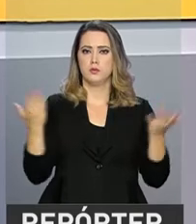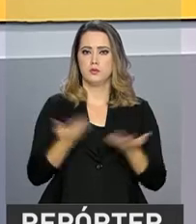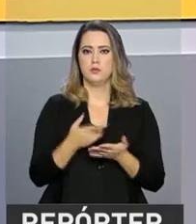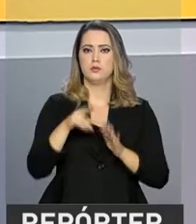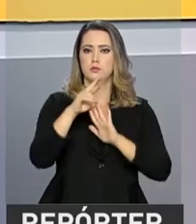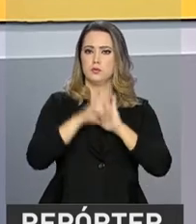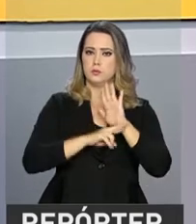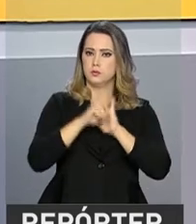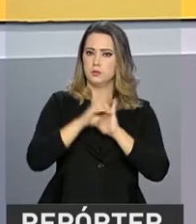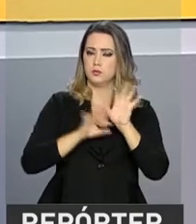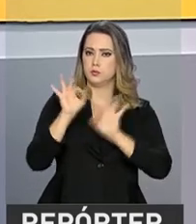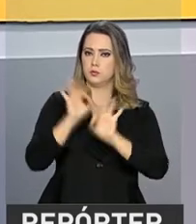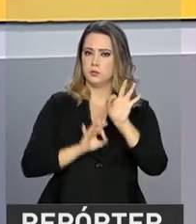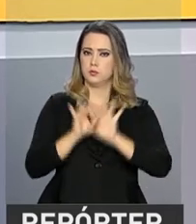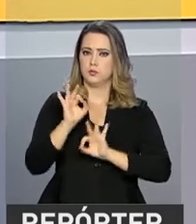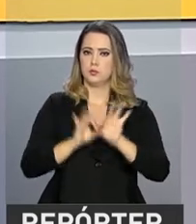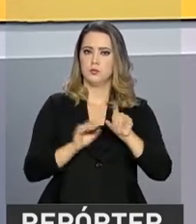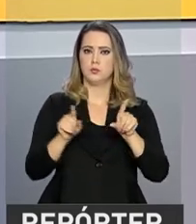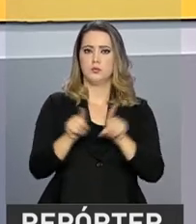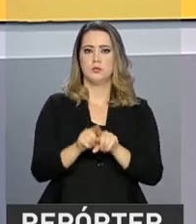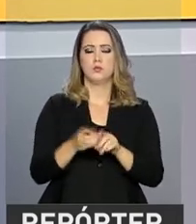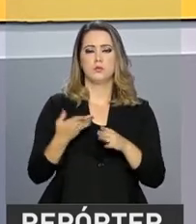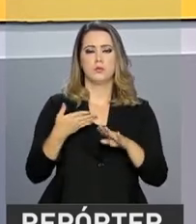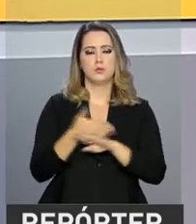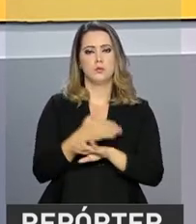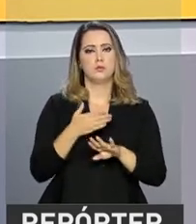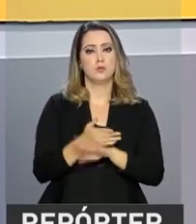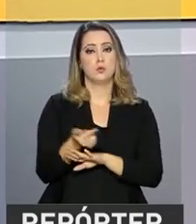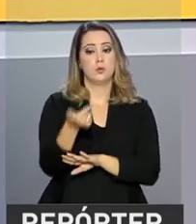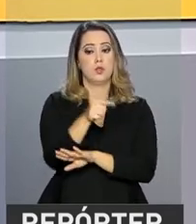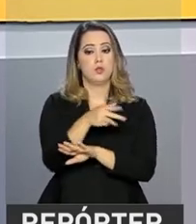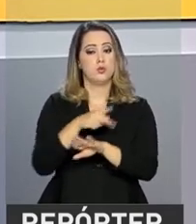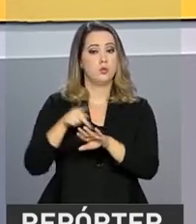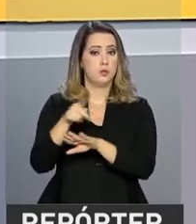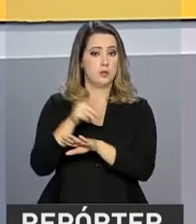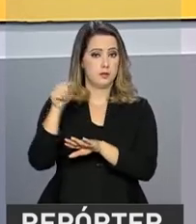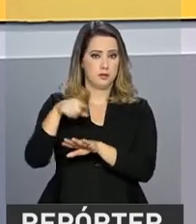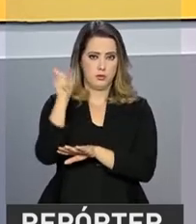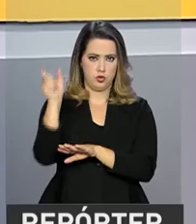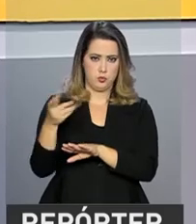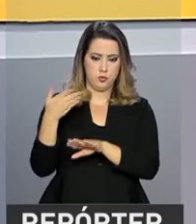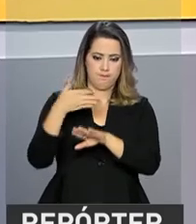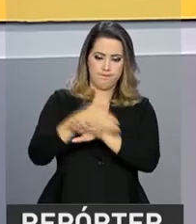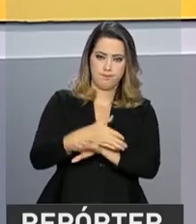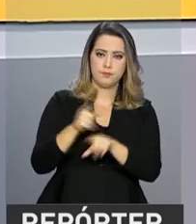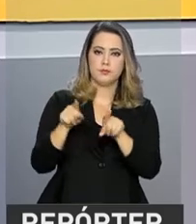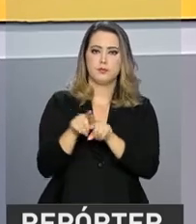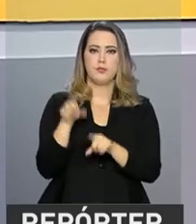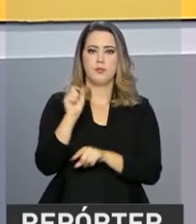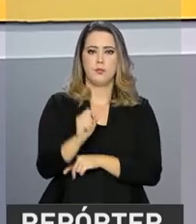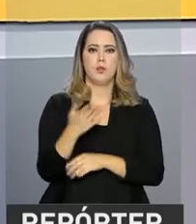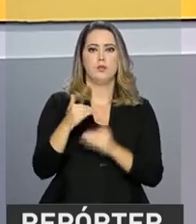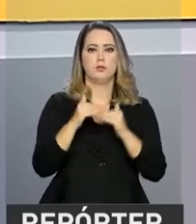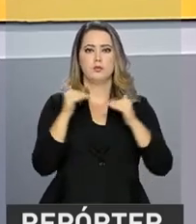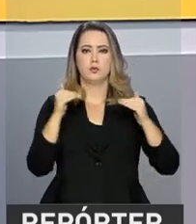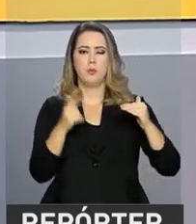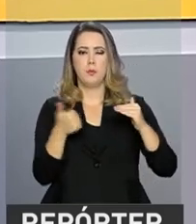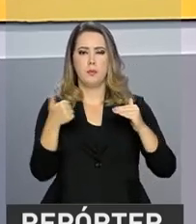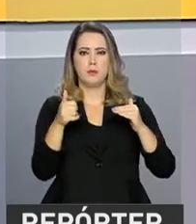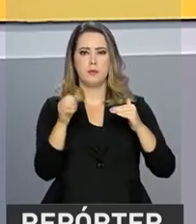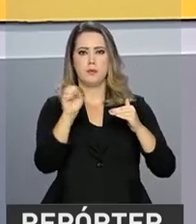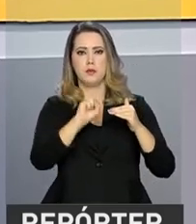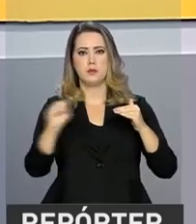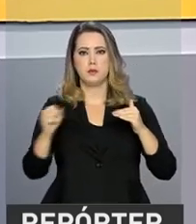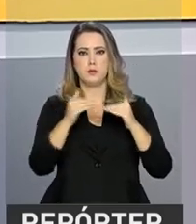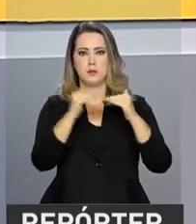no relatório elaborado pela Coordenação Geral de Imigração. As autorizações do primeiro semestre foram inferiores ao mesmo período